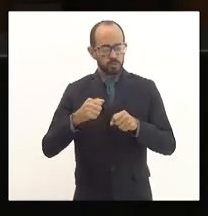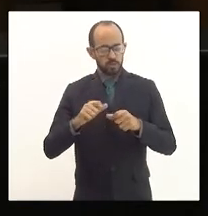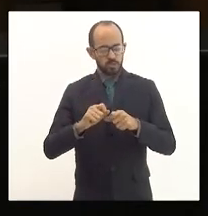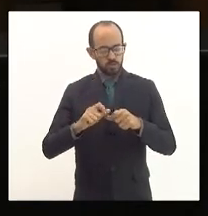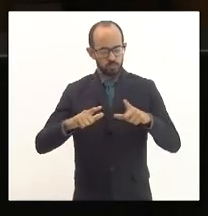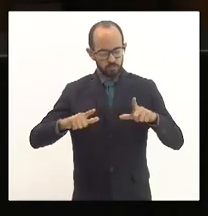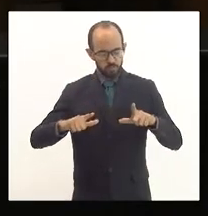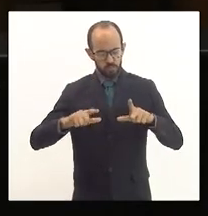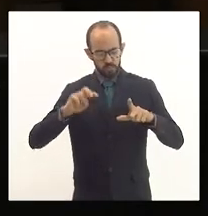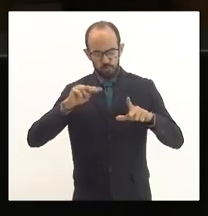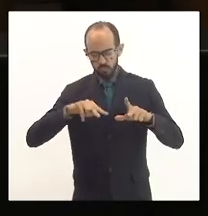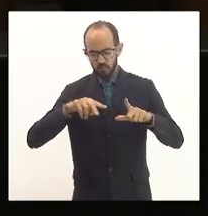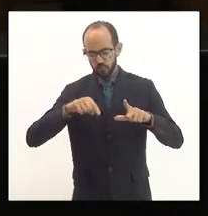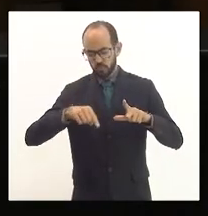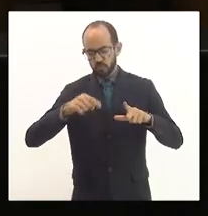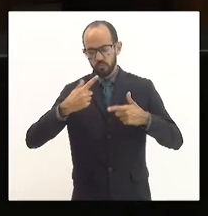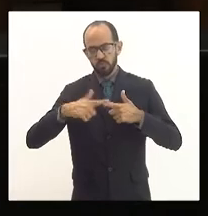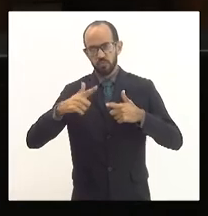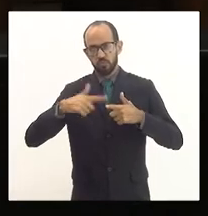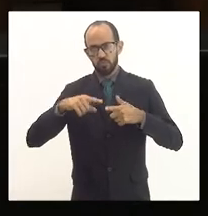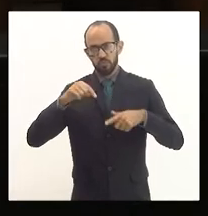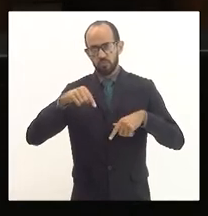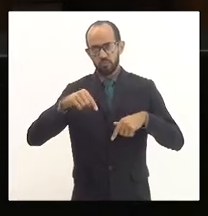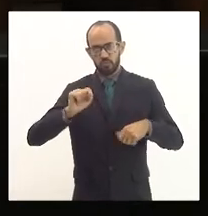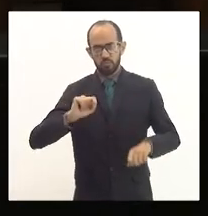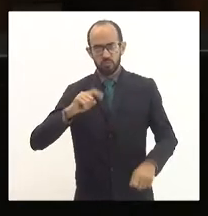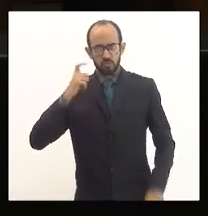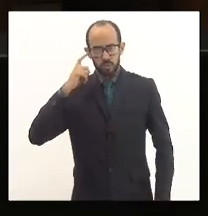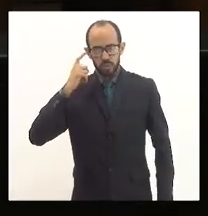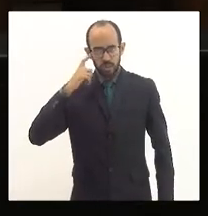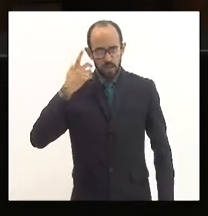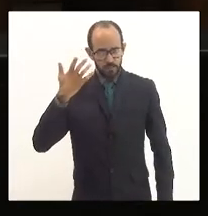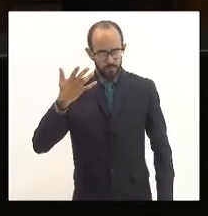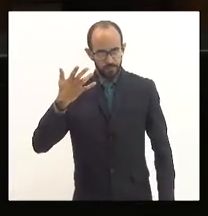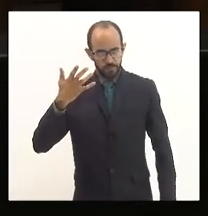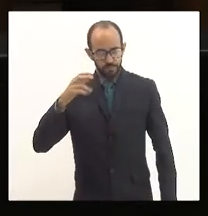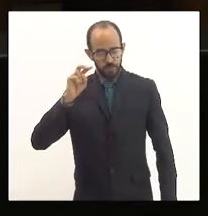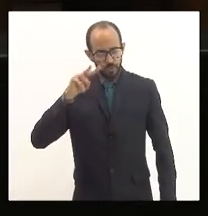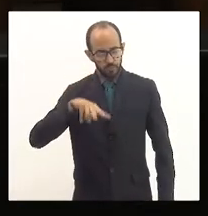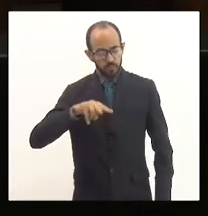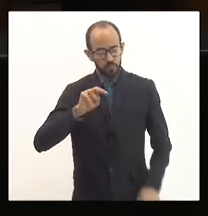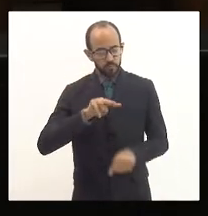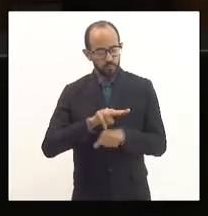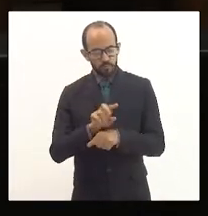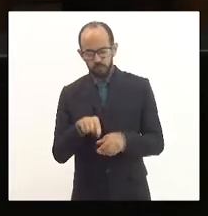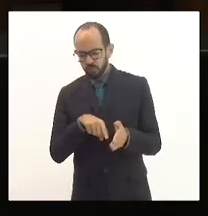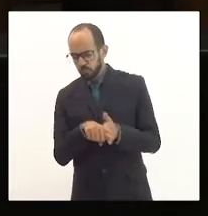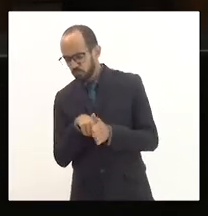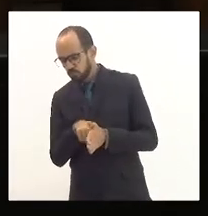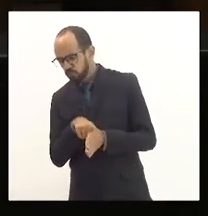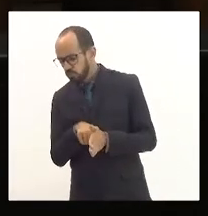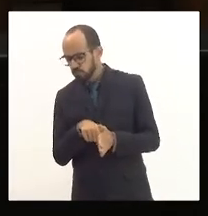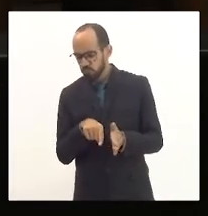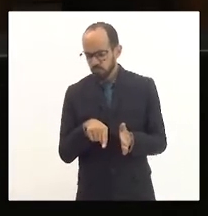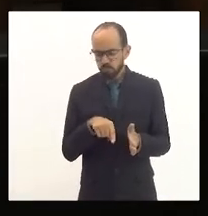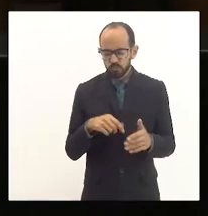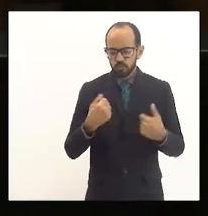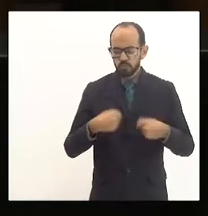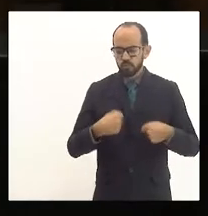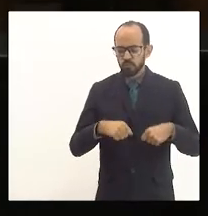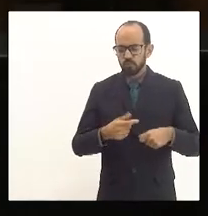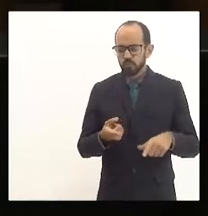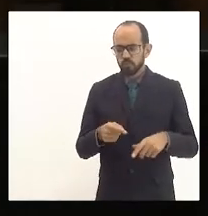é é é muita vigilância muita vigilância